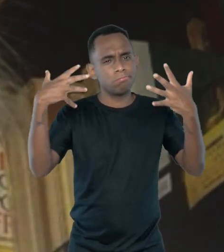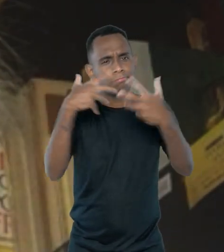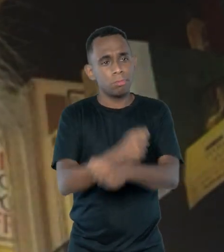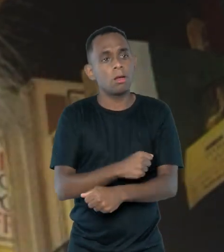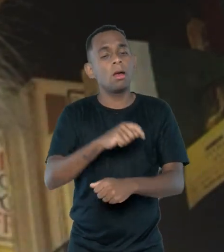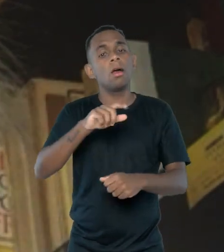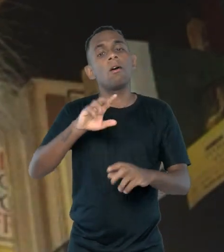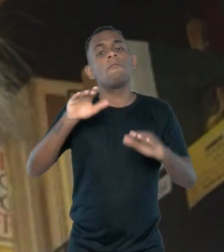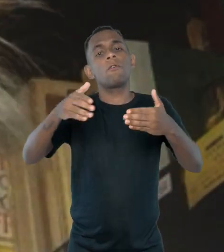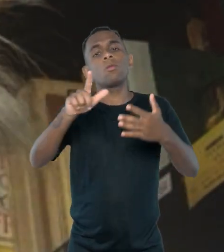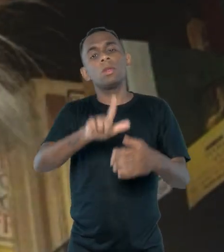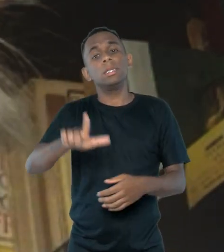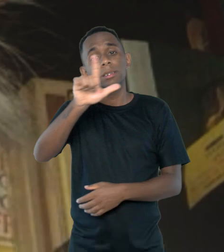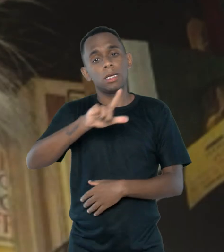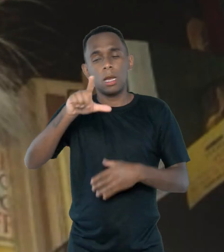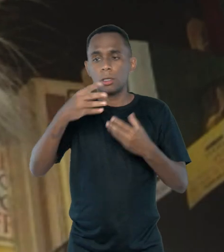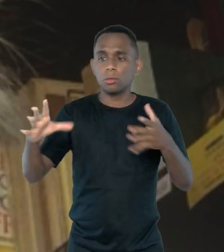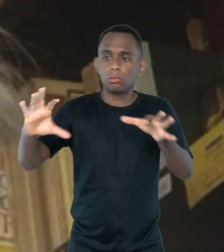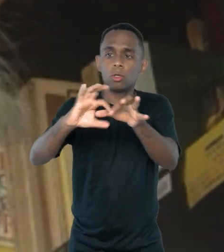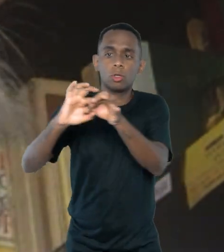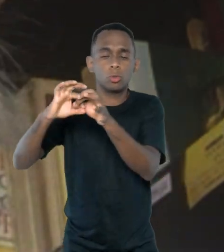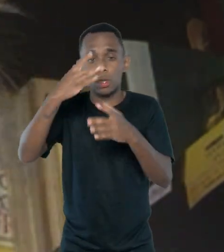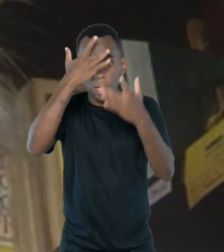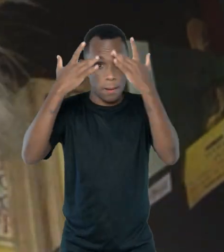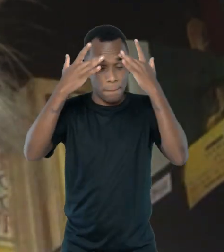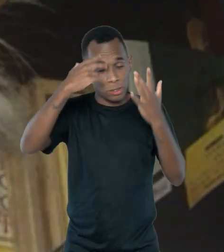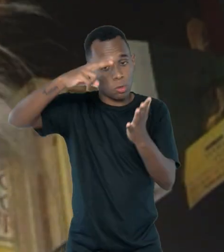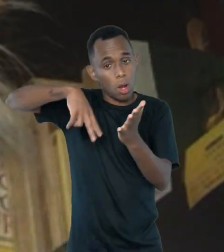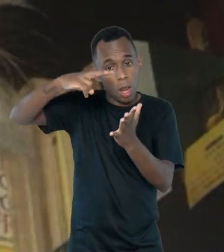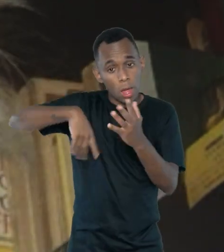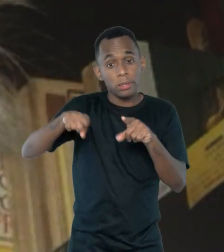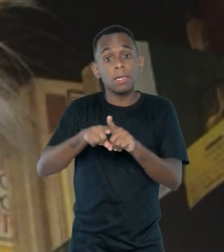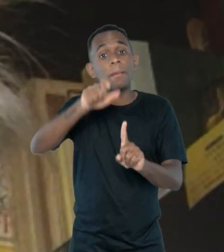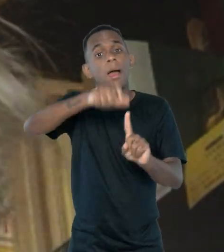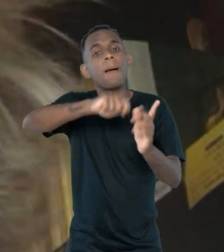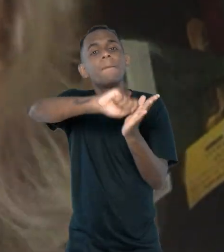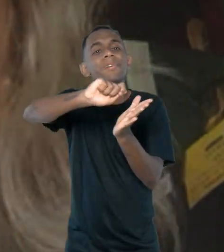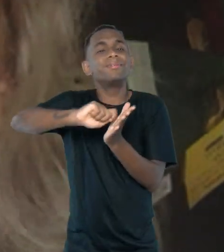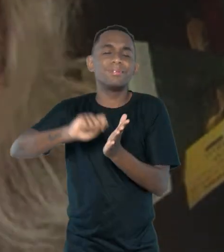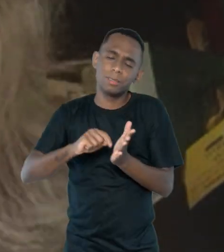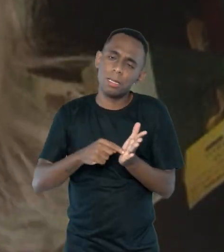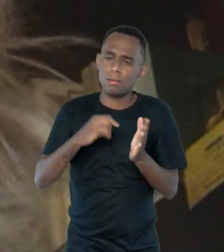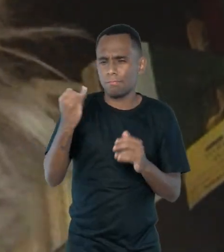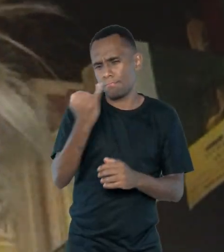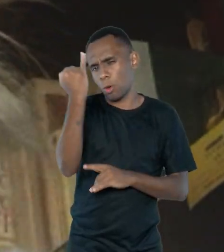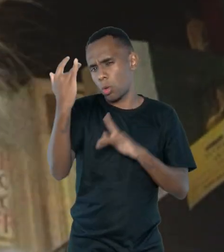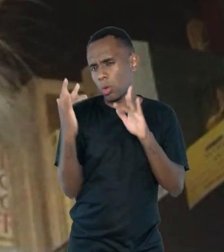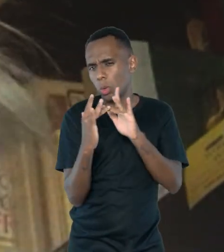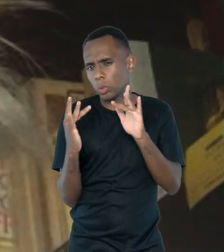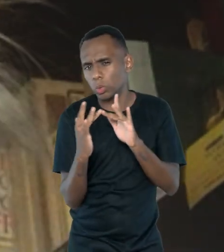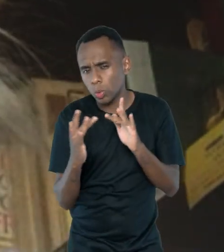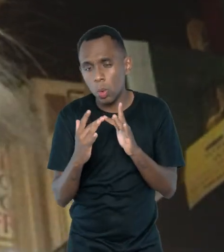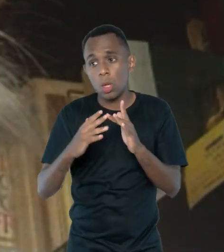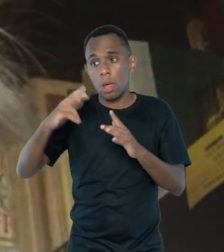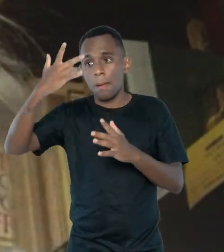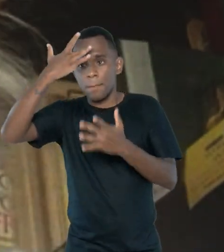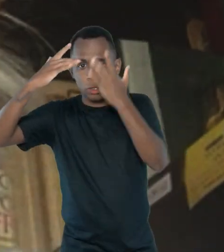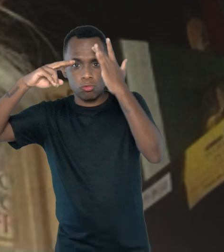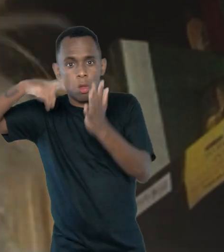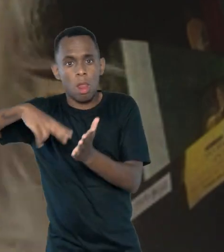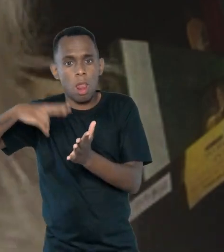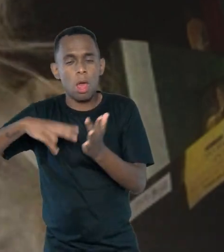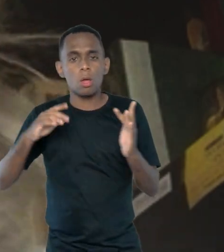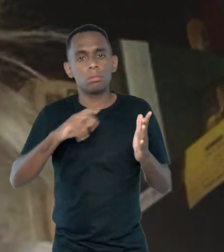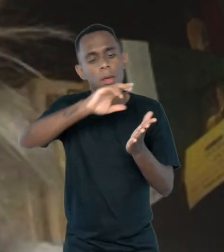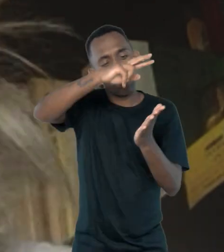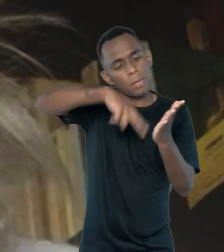trazer a literatura para perto dos leitores. E os autores, né? Porque é muito importante o contato do leitor